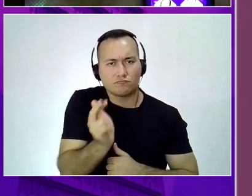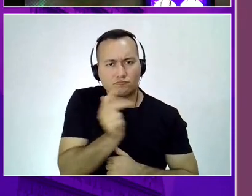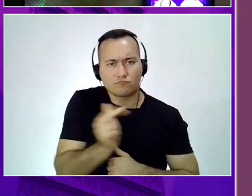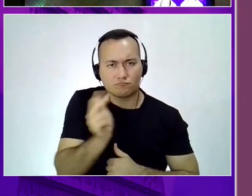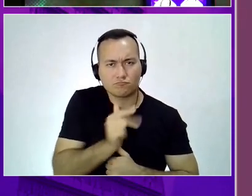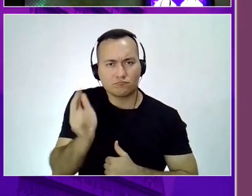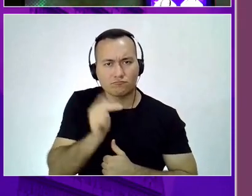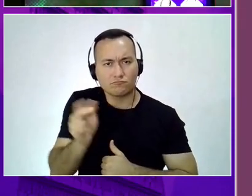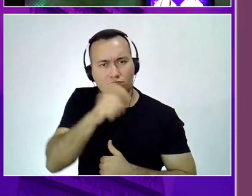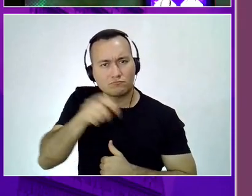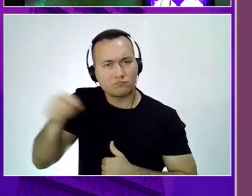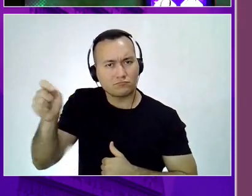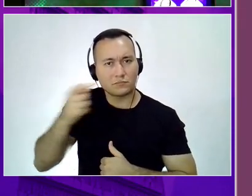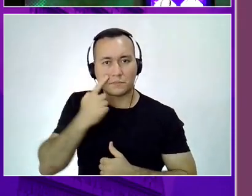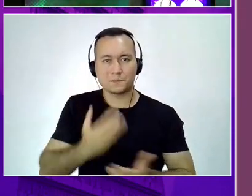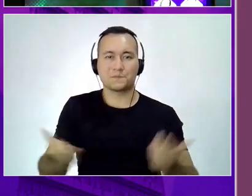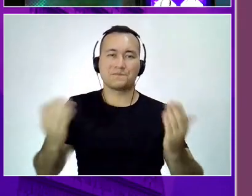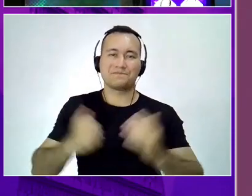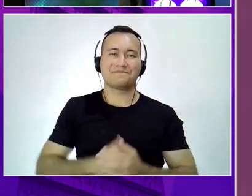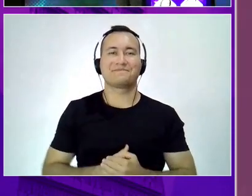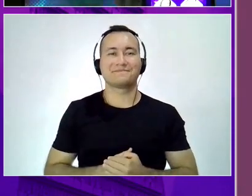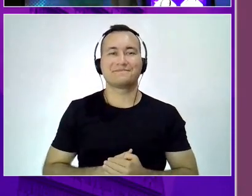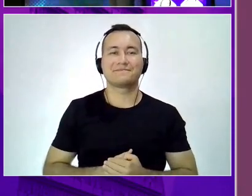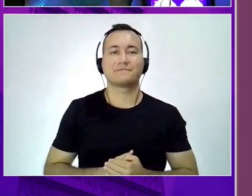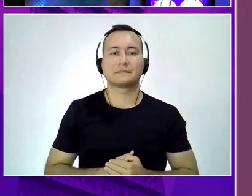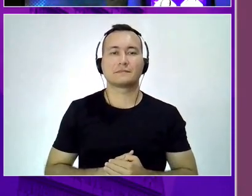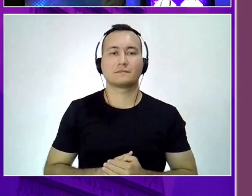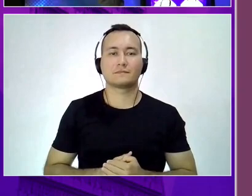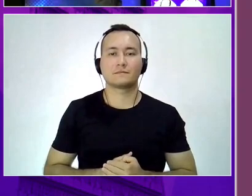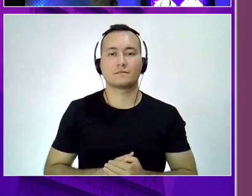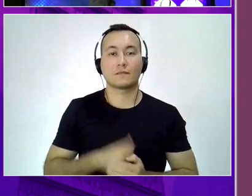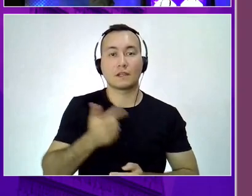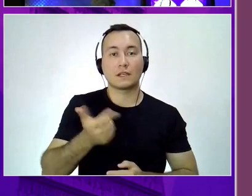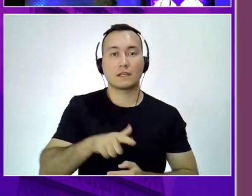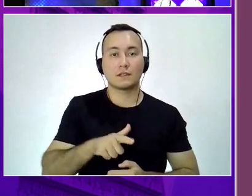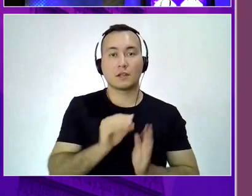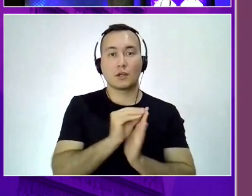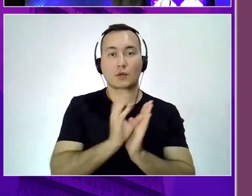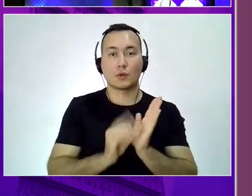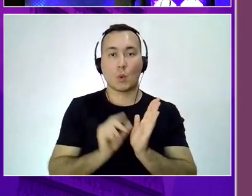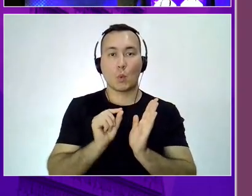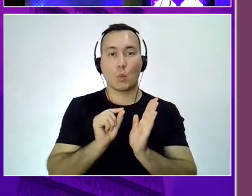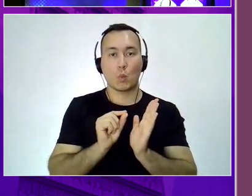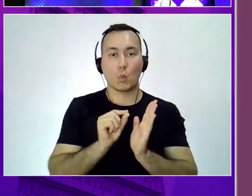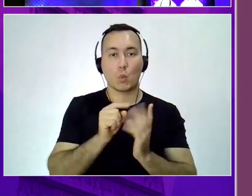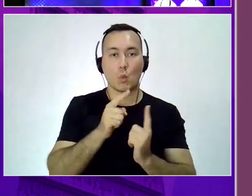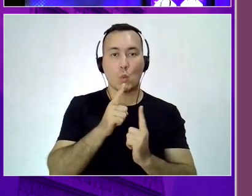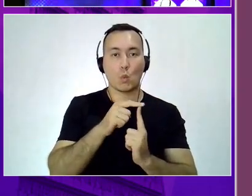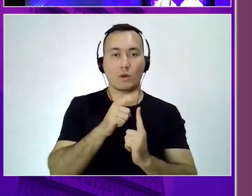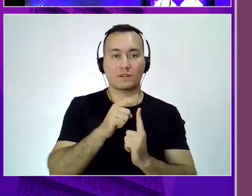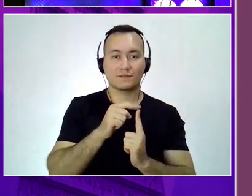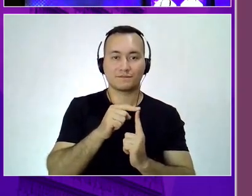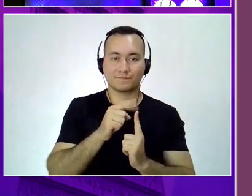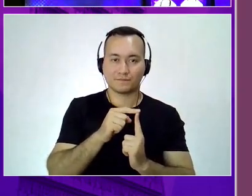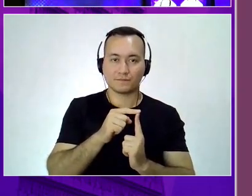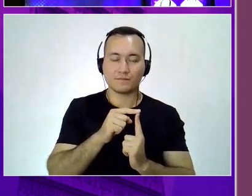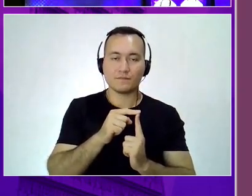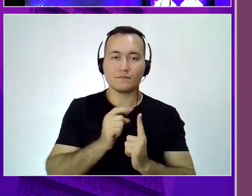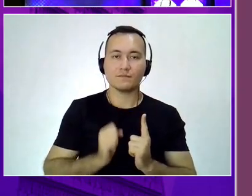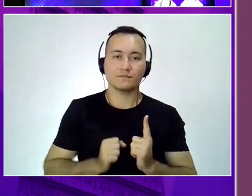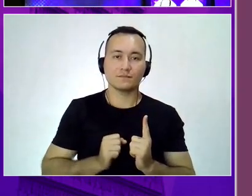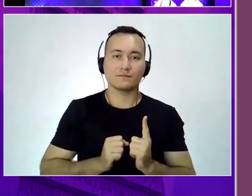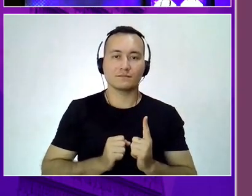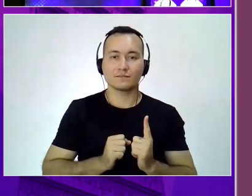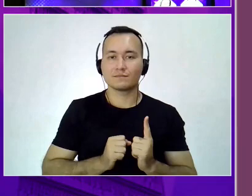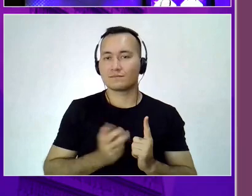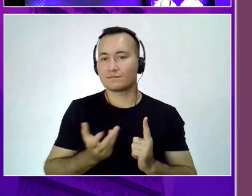Bom, o desenho da pipeline, ele deve considerar algumas coisas. Então, tem algumas perguntas ali, além daquelas que eu falei, que a gente tenta responder